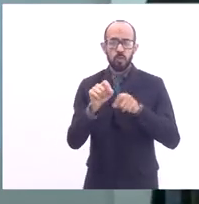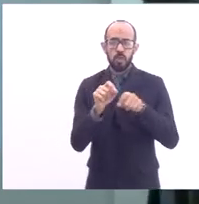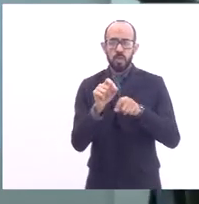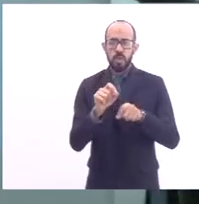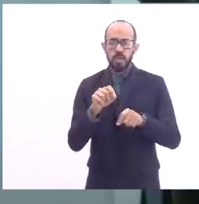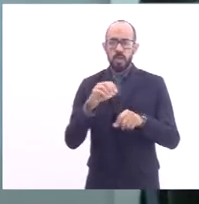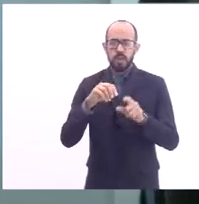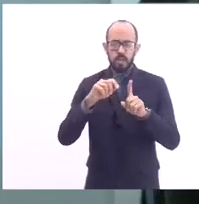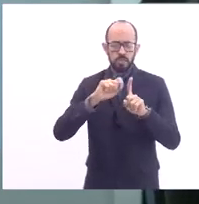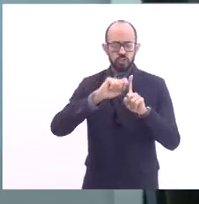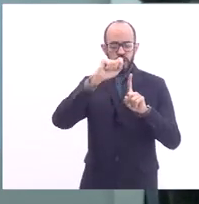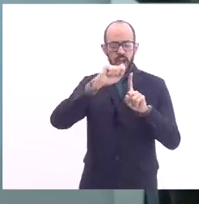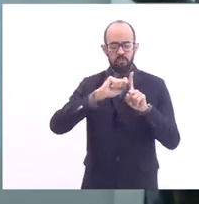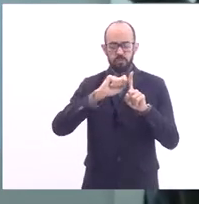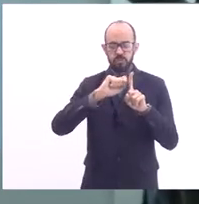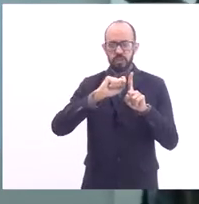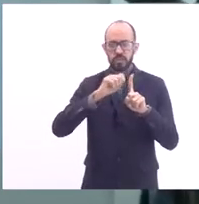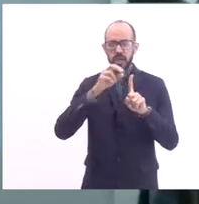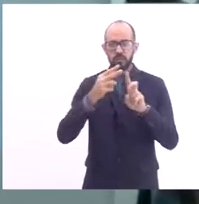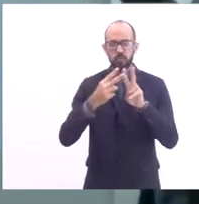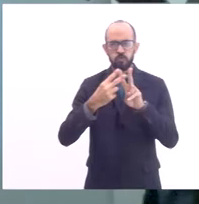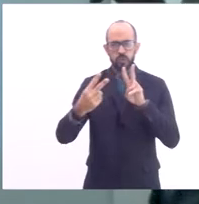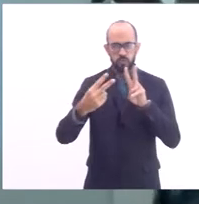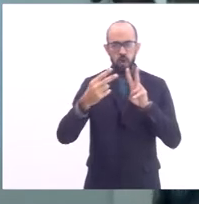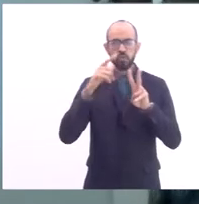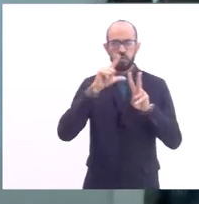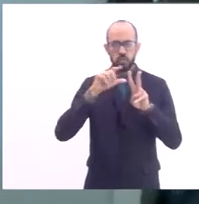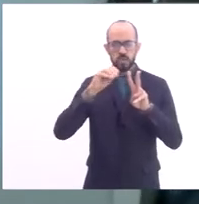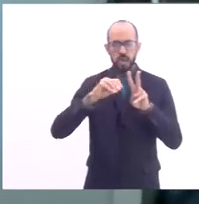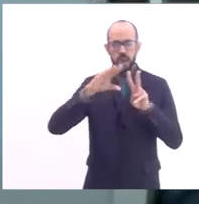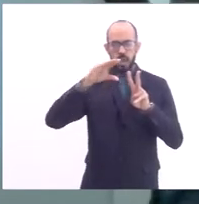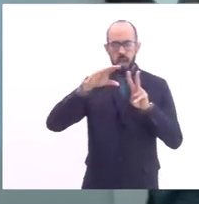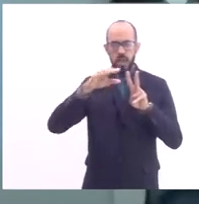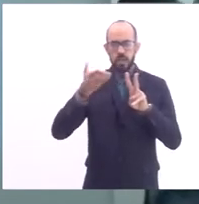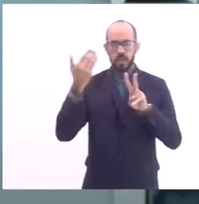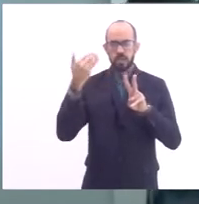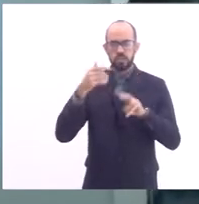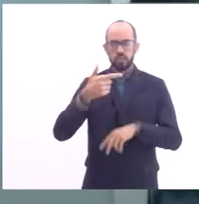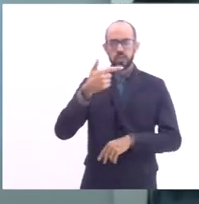e chaves telecomandadas, em 2016, nós tínhamos